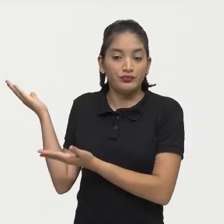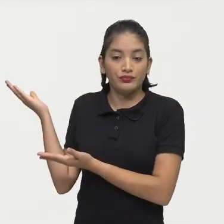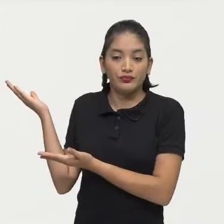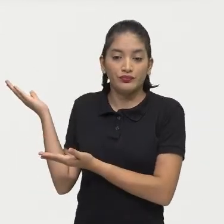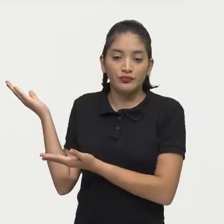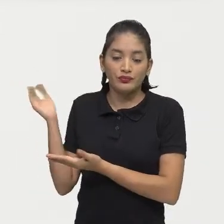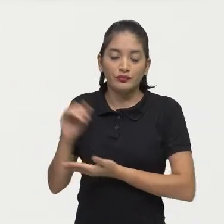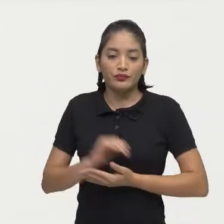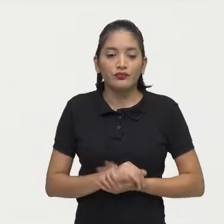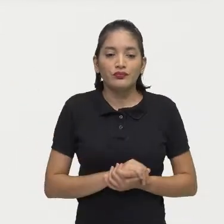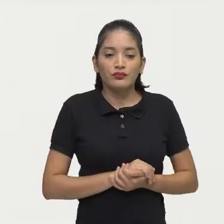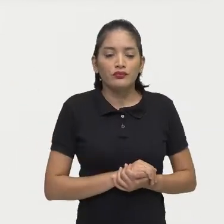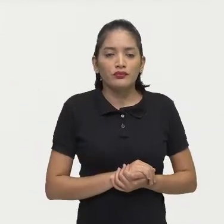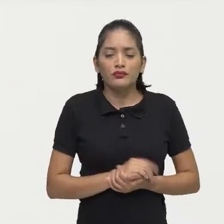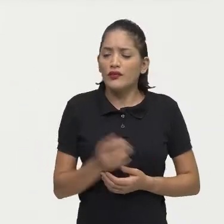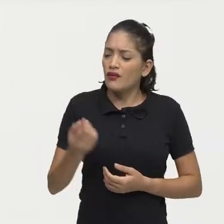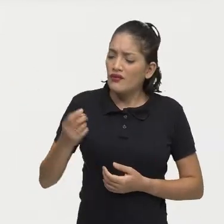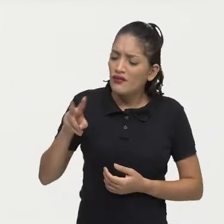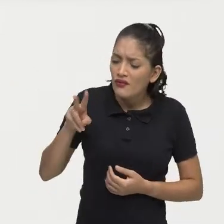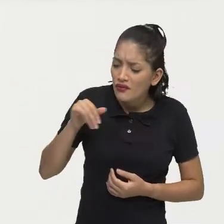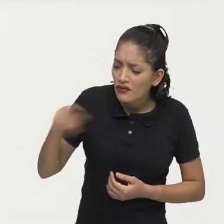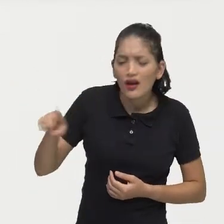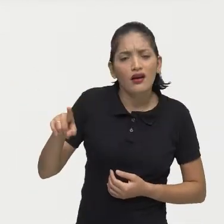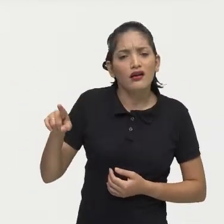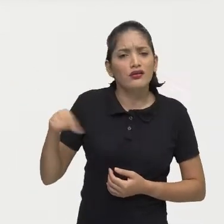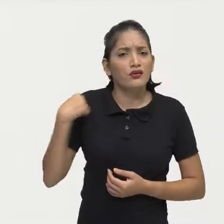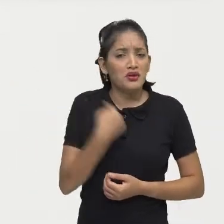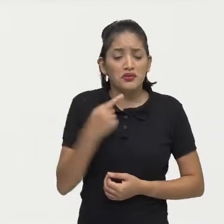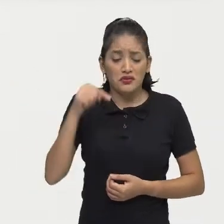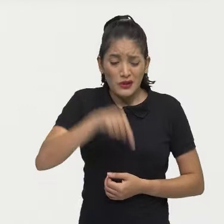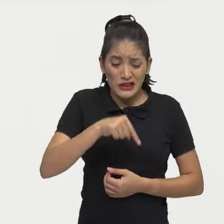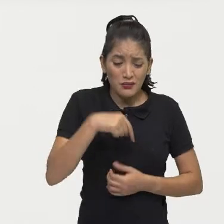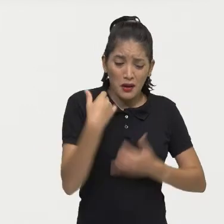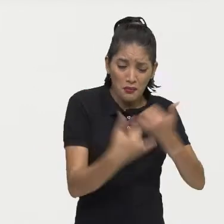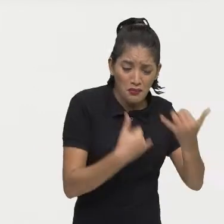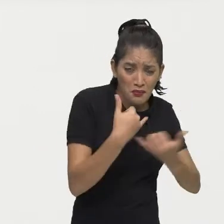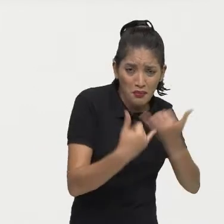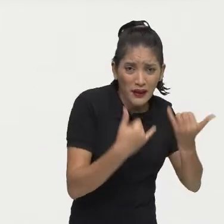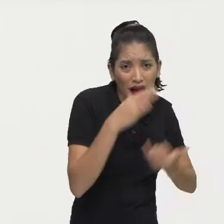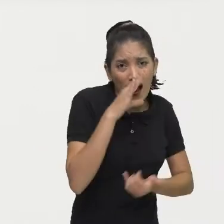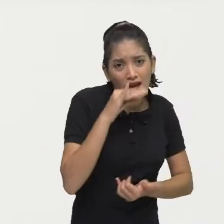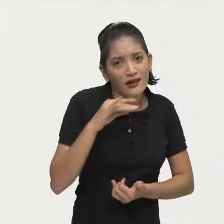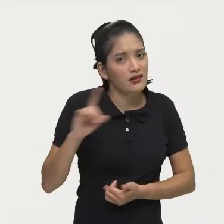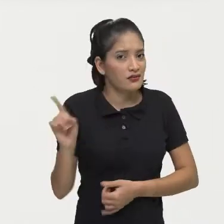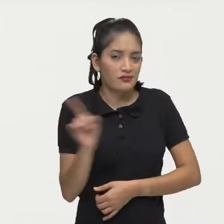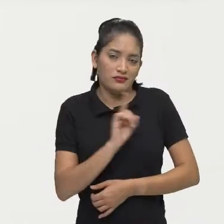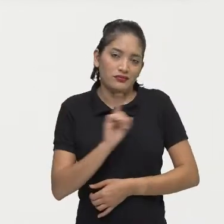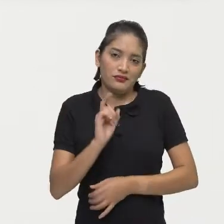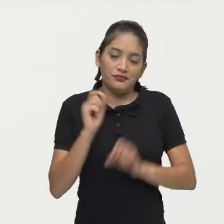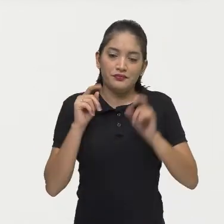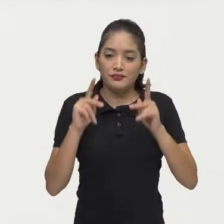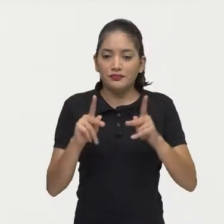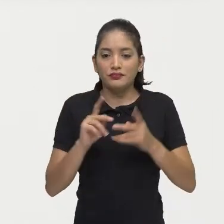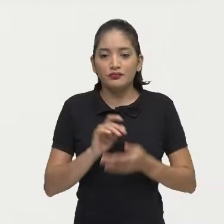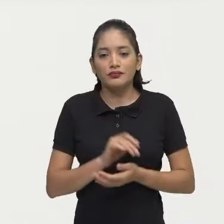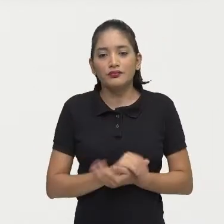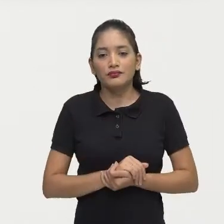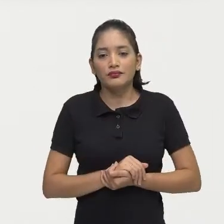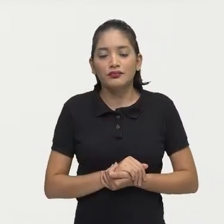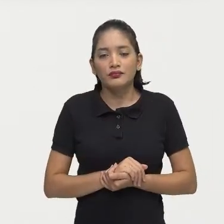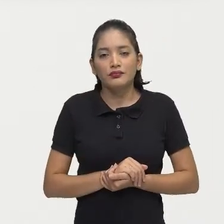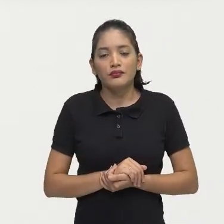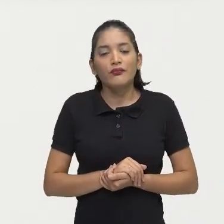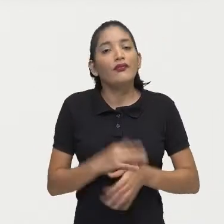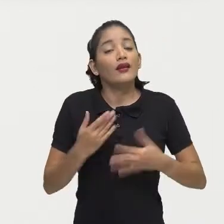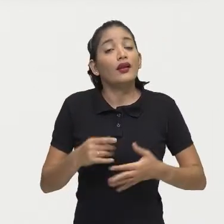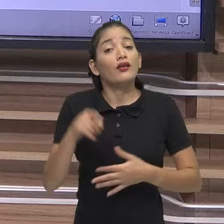kids. Tá? Então, vão embora, nós não estamos aqui para brincar com crianças, ok? Então, vocês